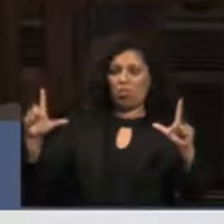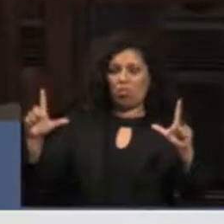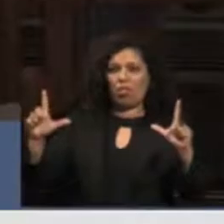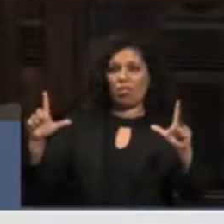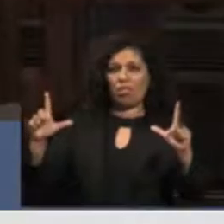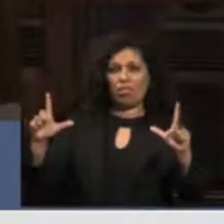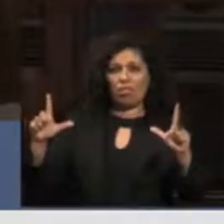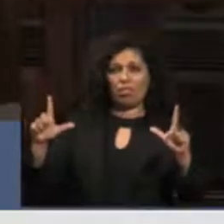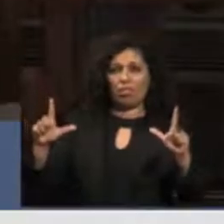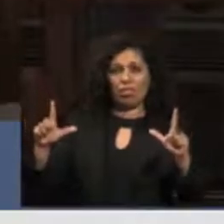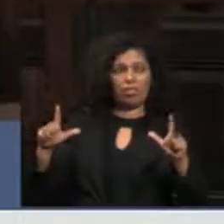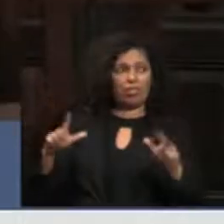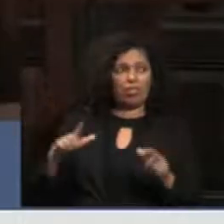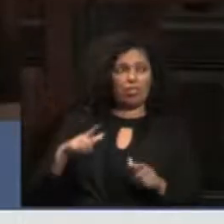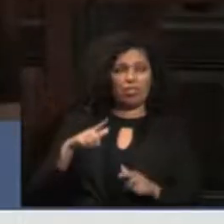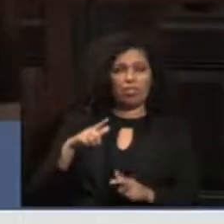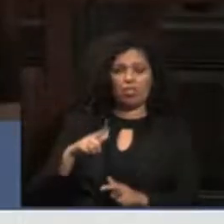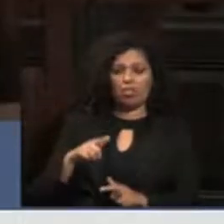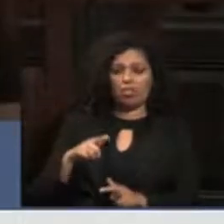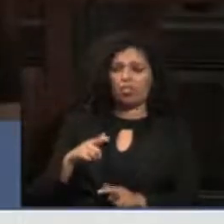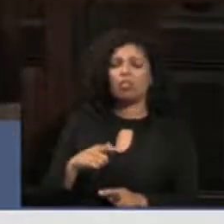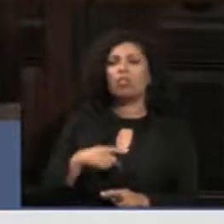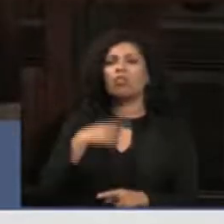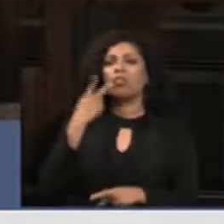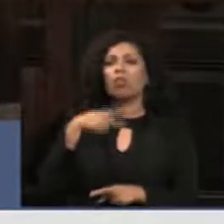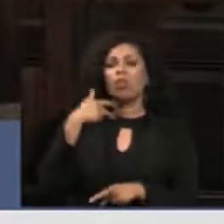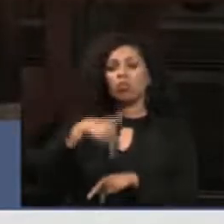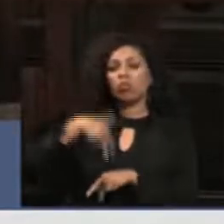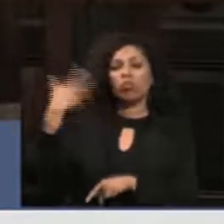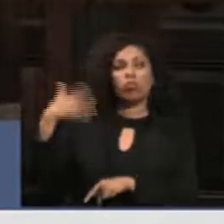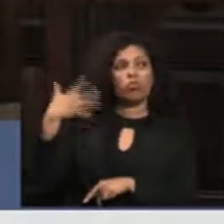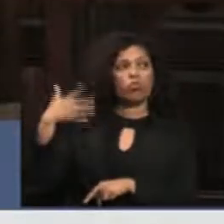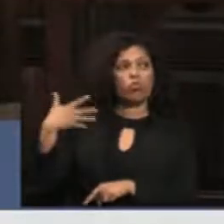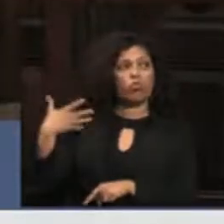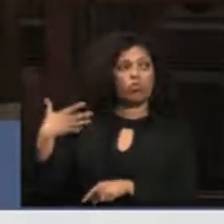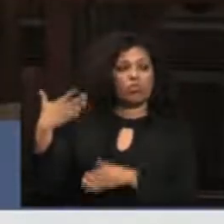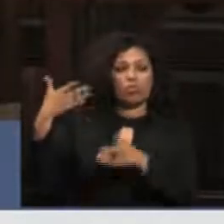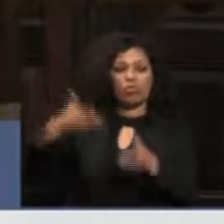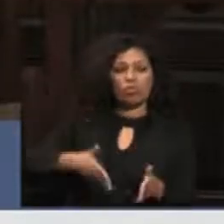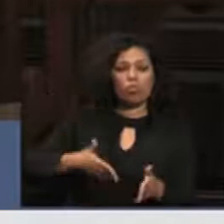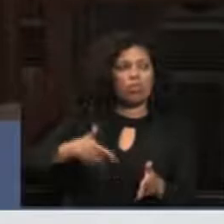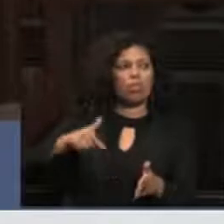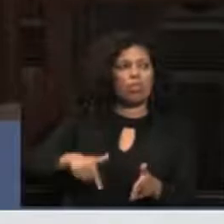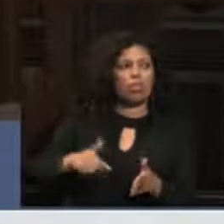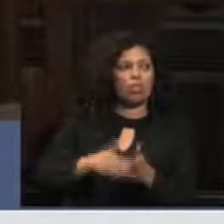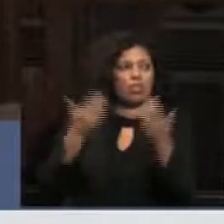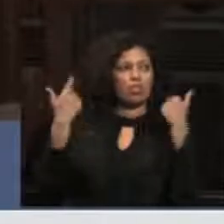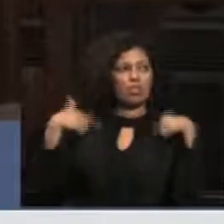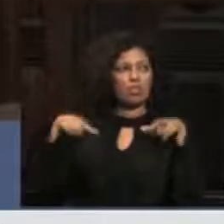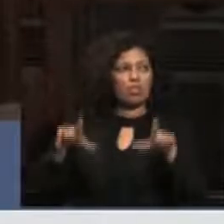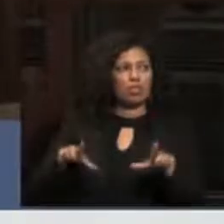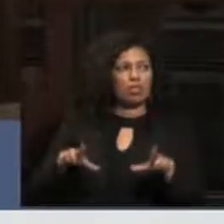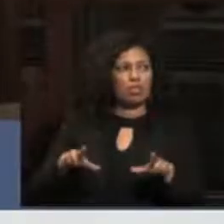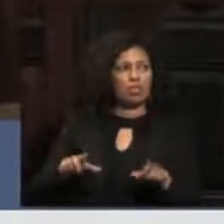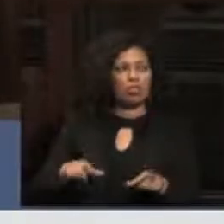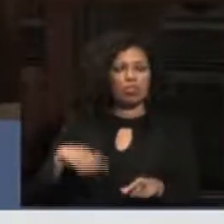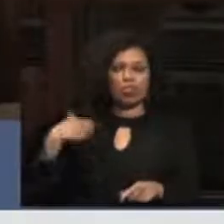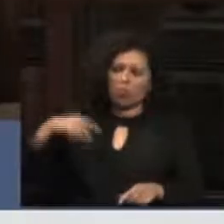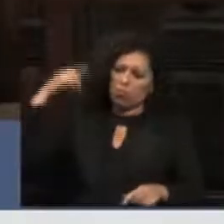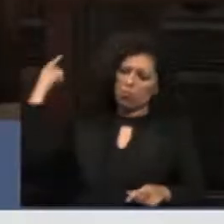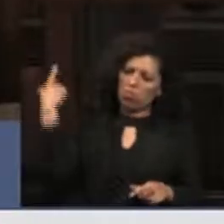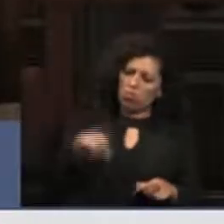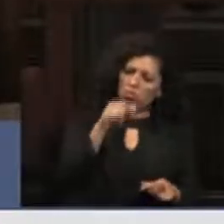afirmou em discurso que, ao chegar aqui nessa casa, vai sentar o dedo nos